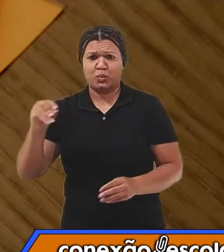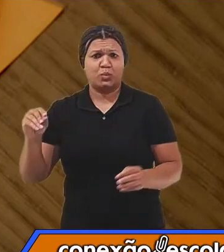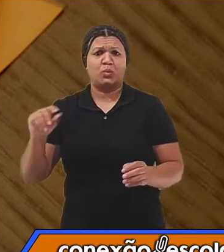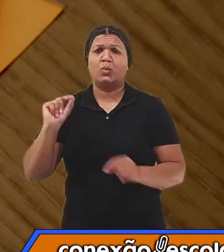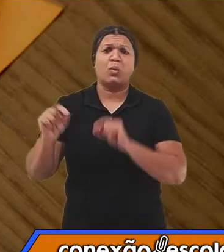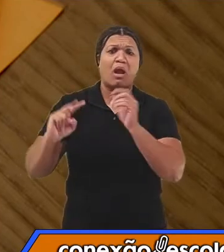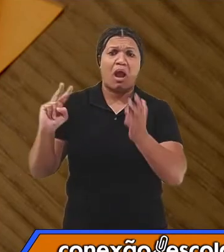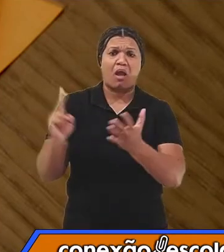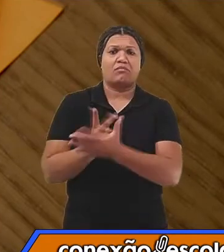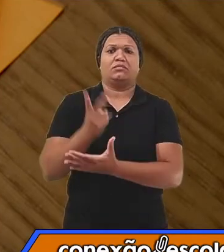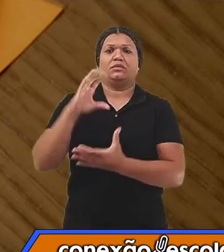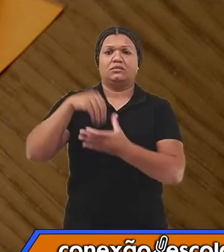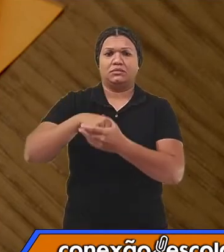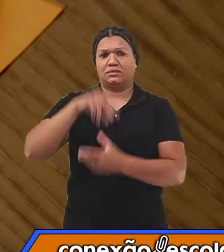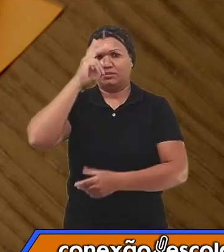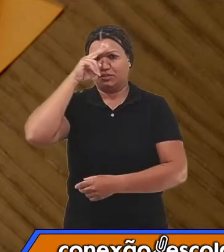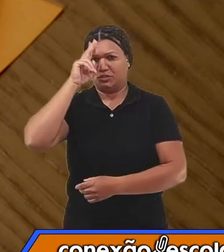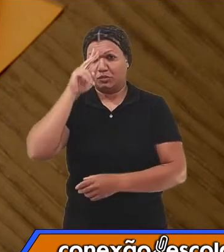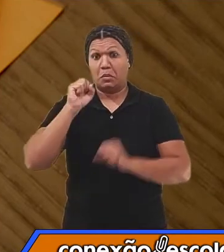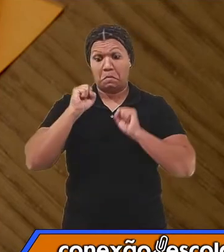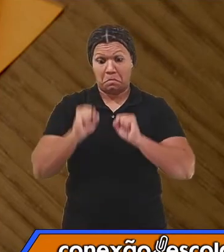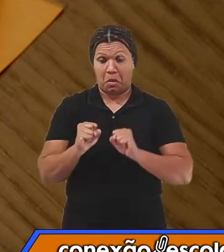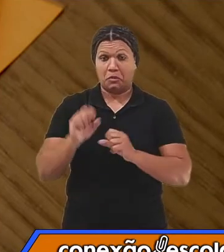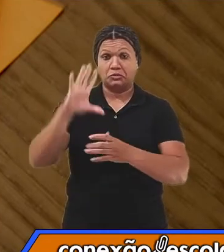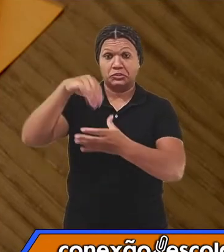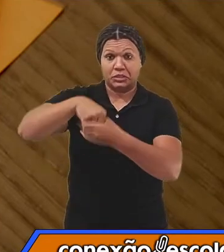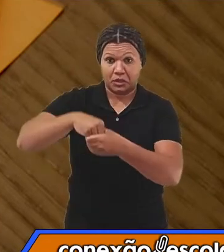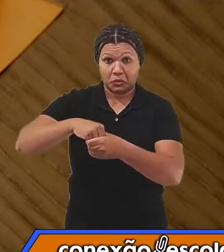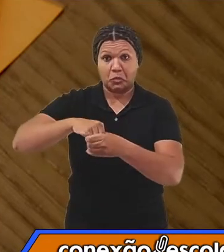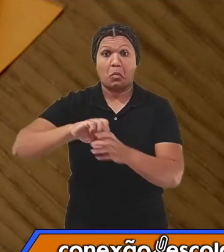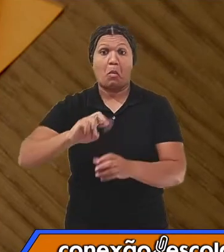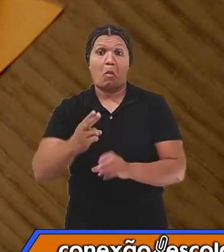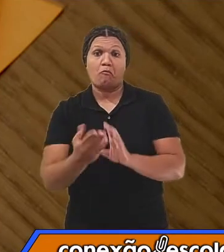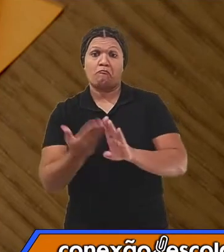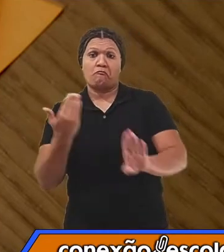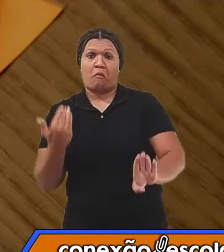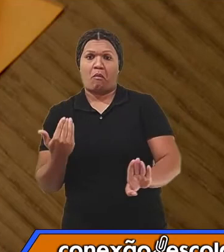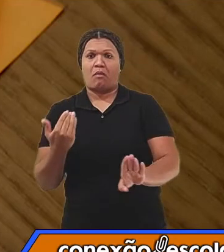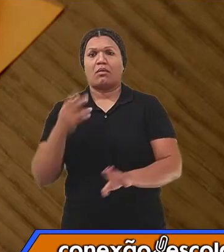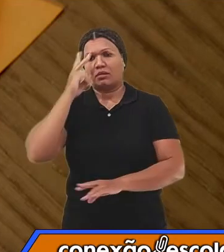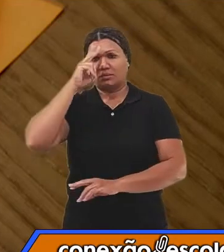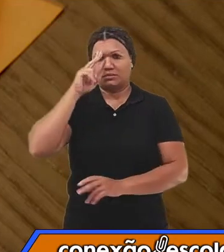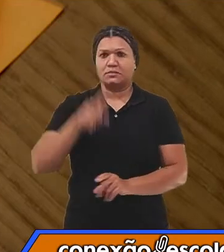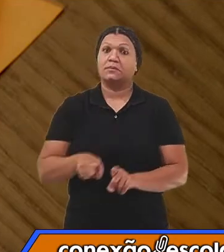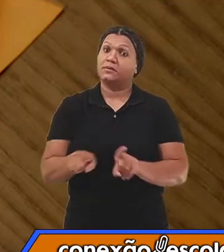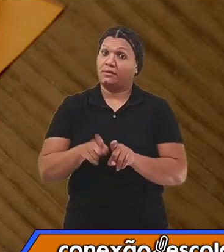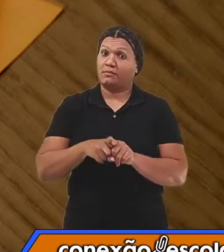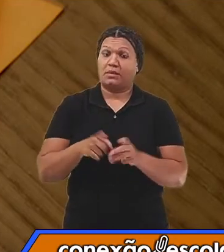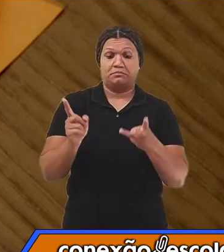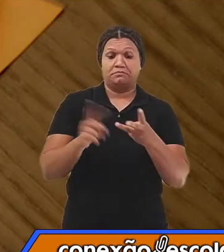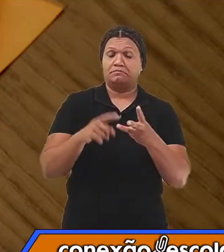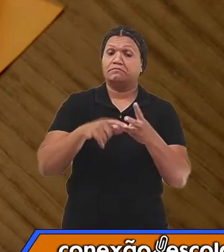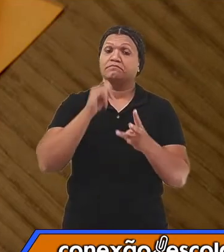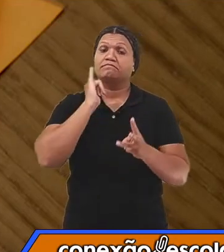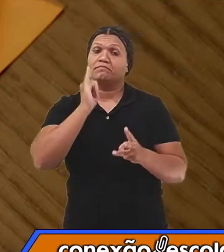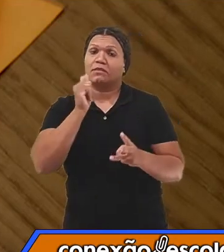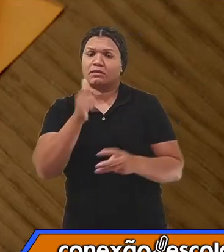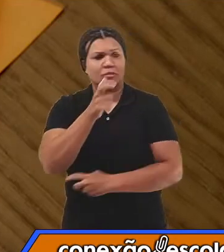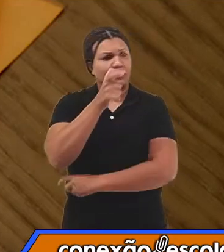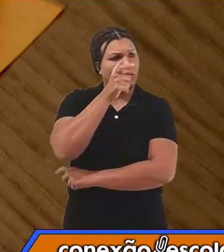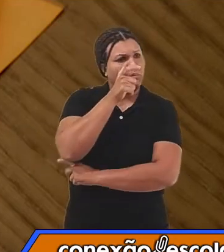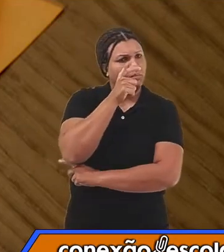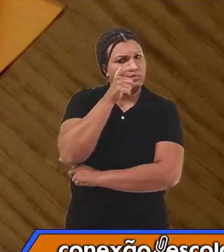não esteja participando dela. E o narrador observador, que é aquele que observa